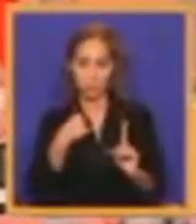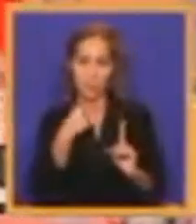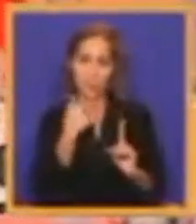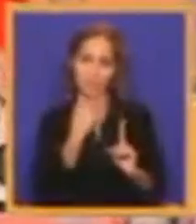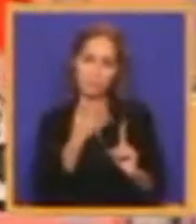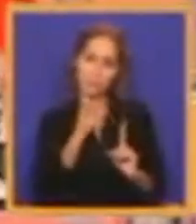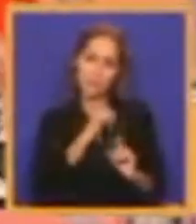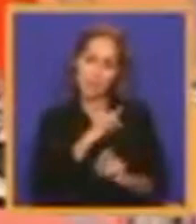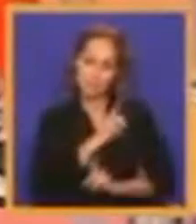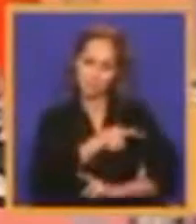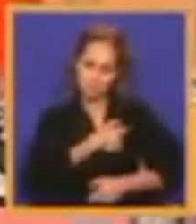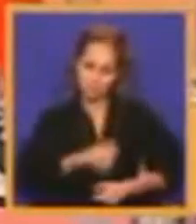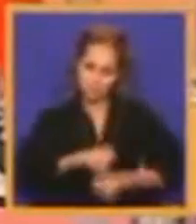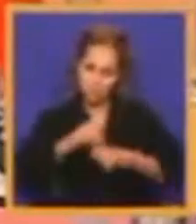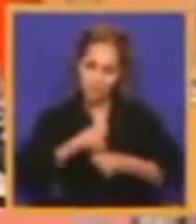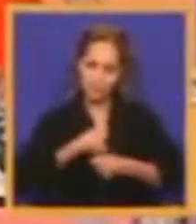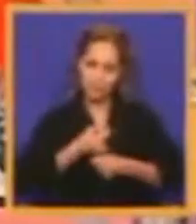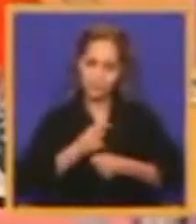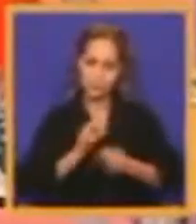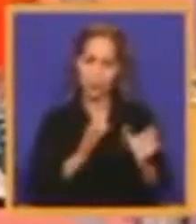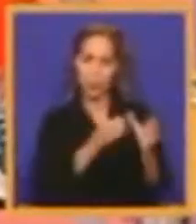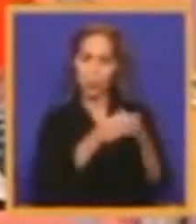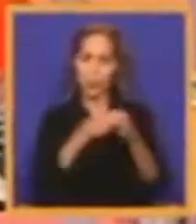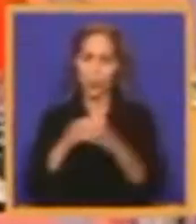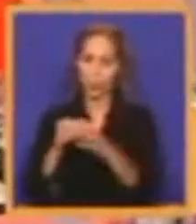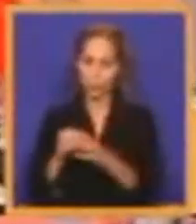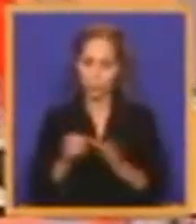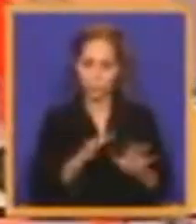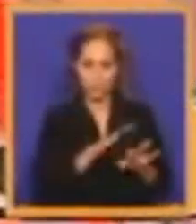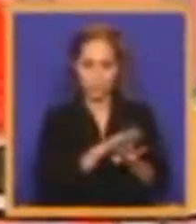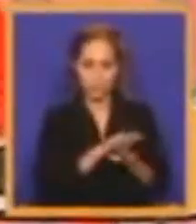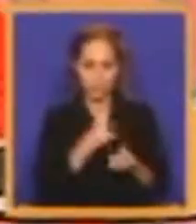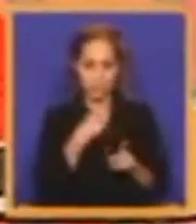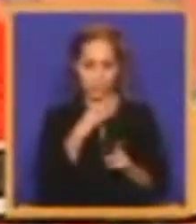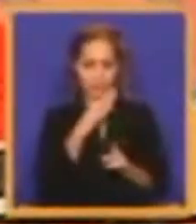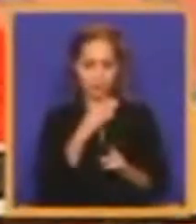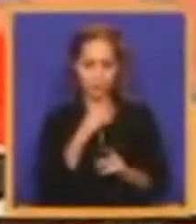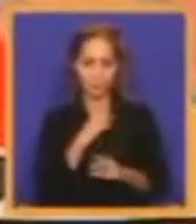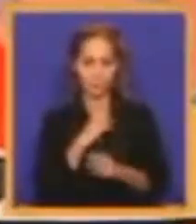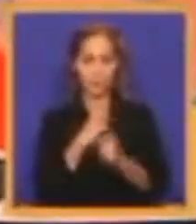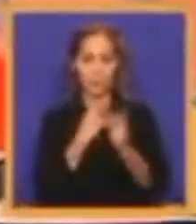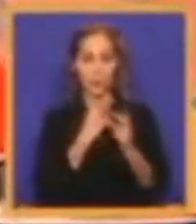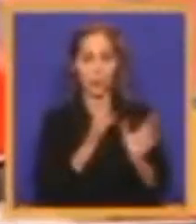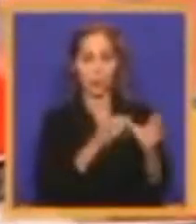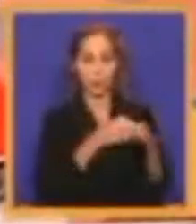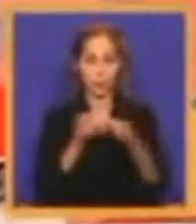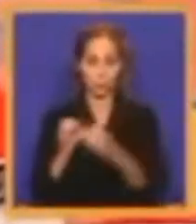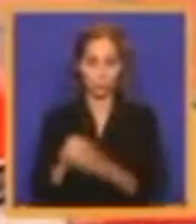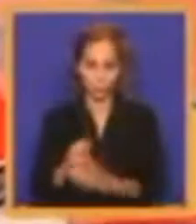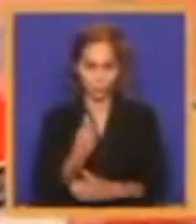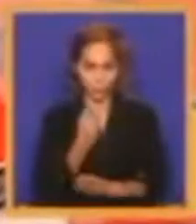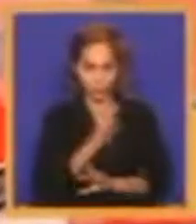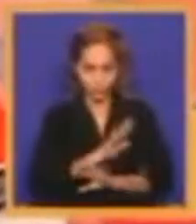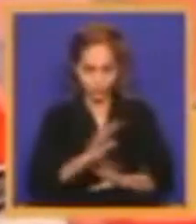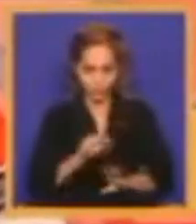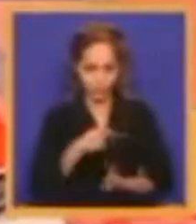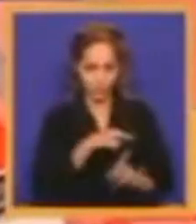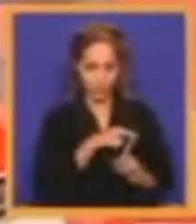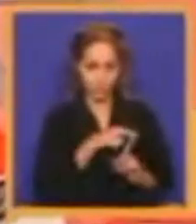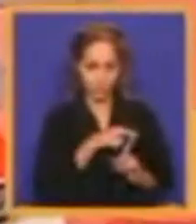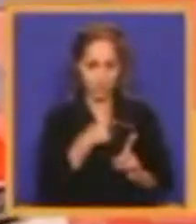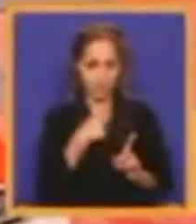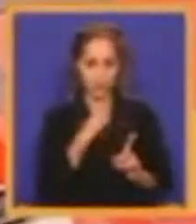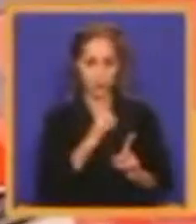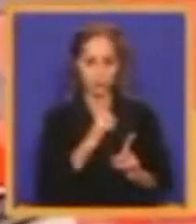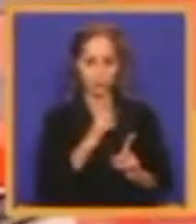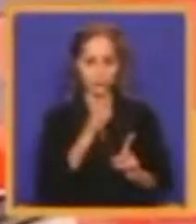portanto, em termos dos grupos para os peixes, eu arranjei aqui dois grandes grupos, sobretudo, vamos começar